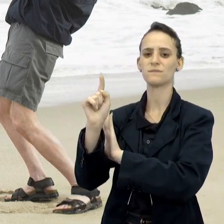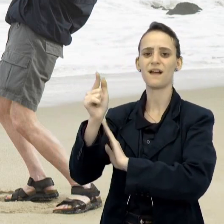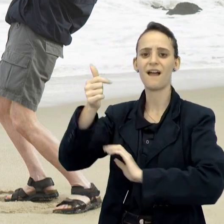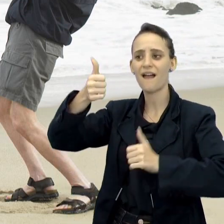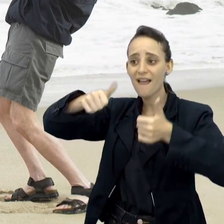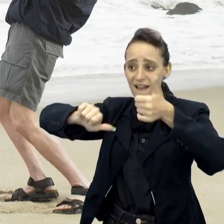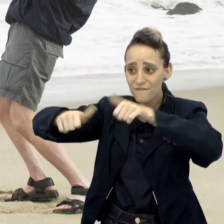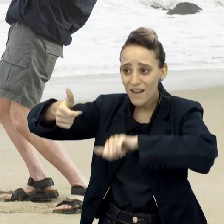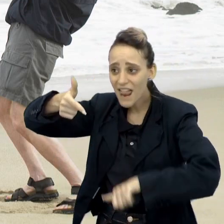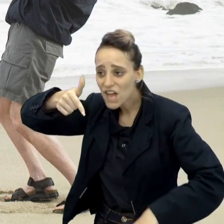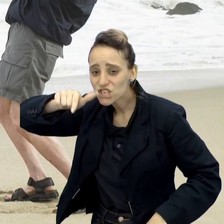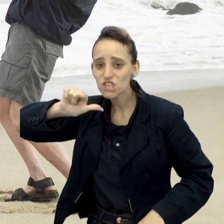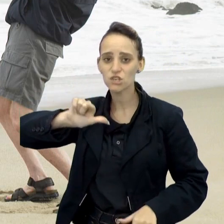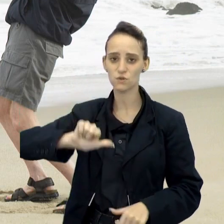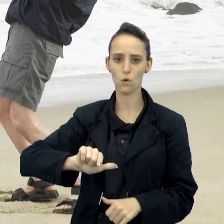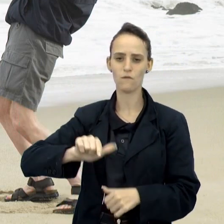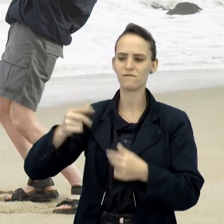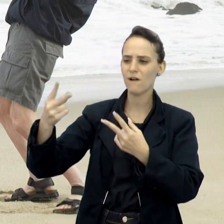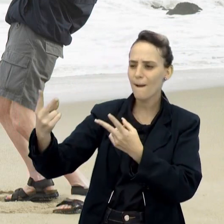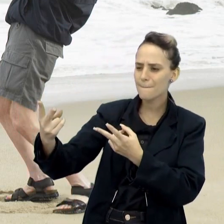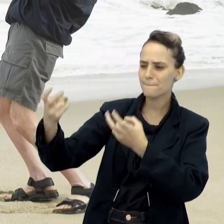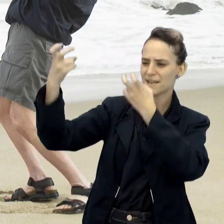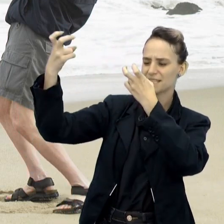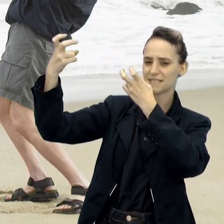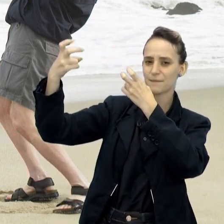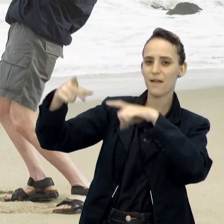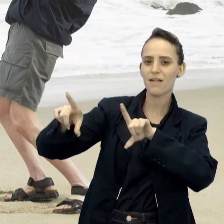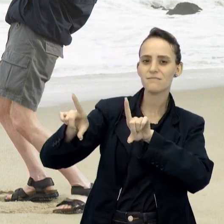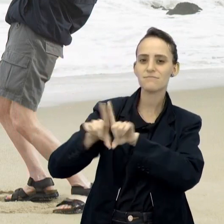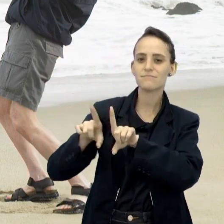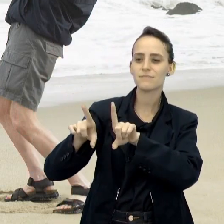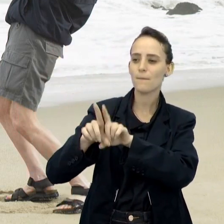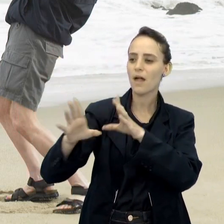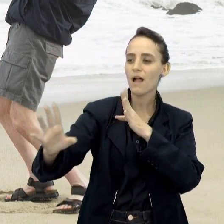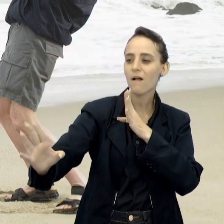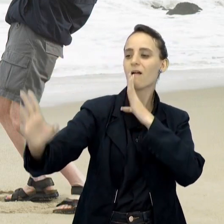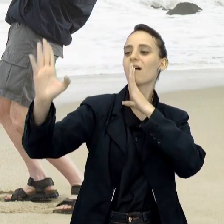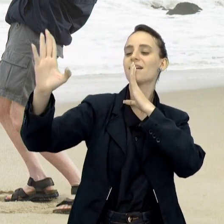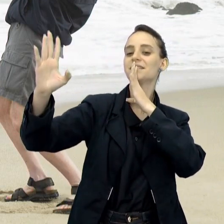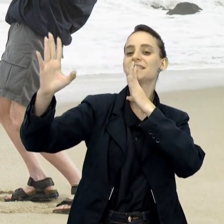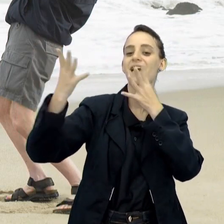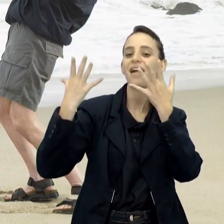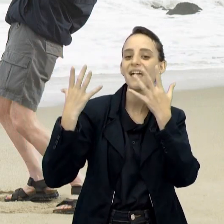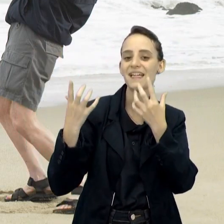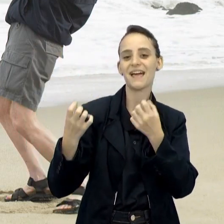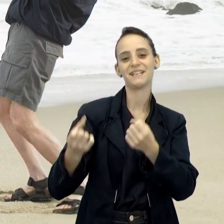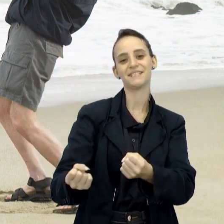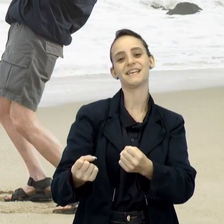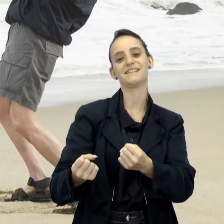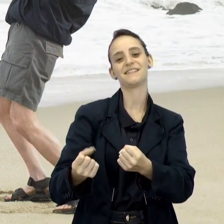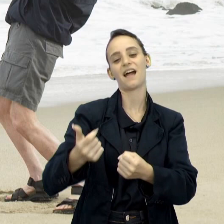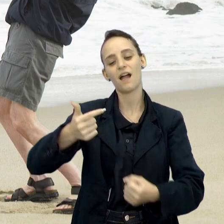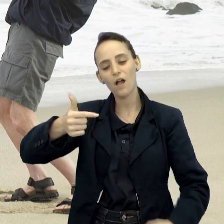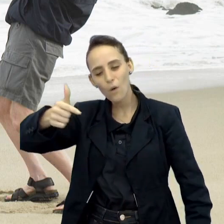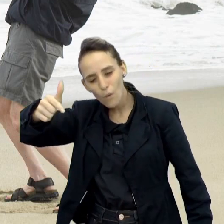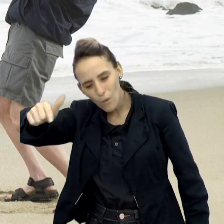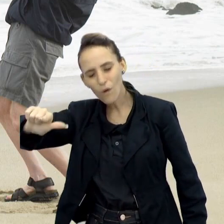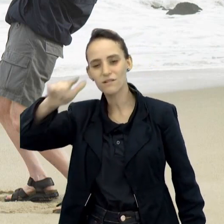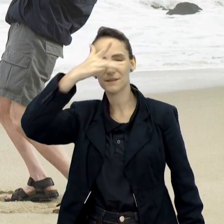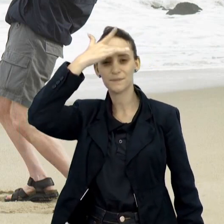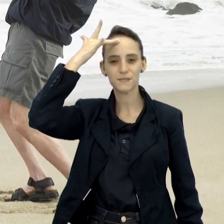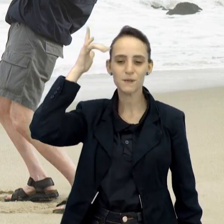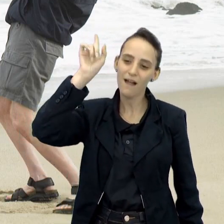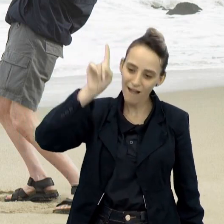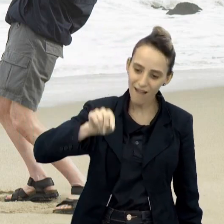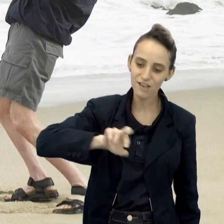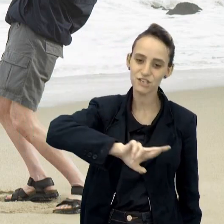reavaliar, observar e, sobretudo, reconhecer e aceitar a existência da diferença. A